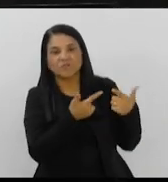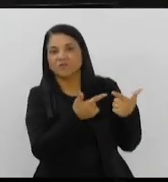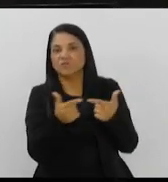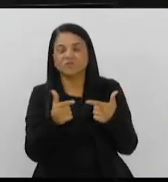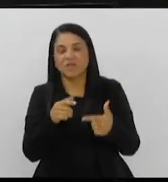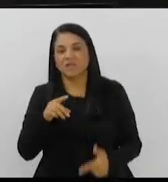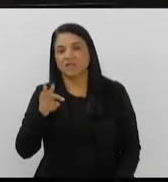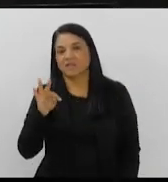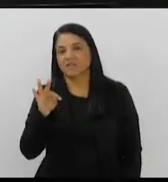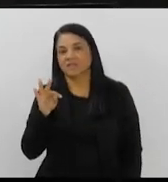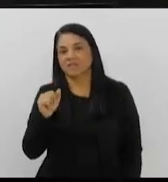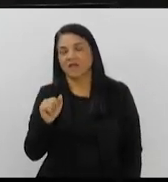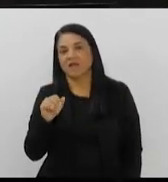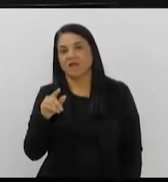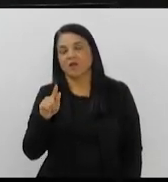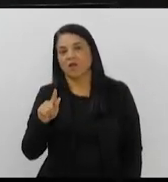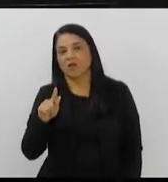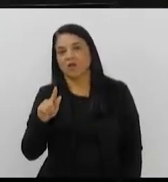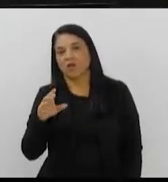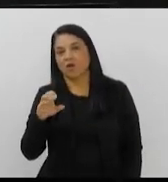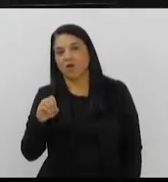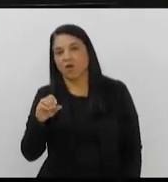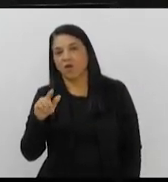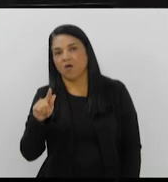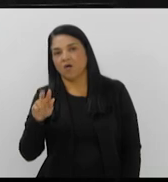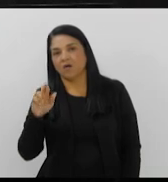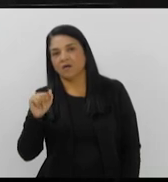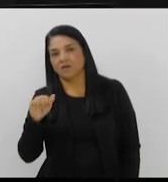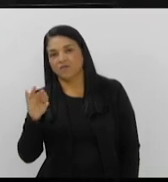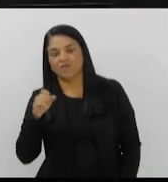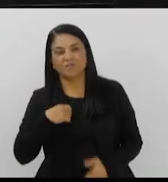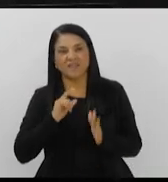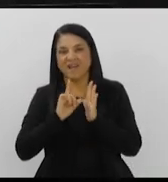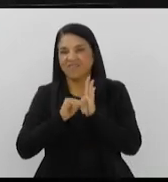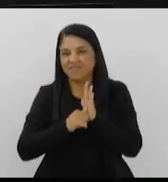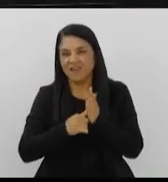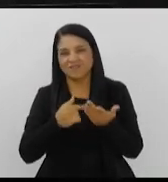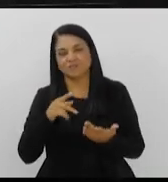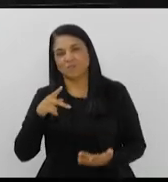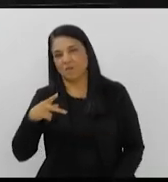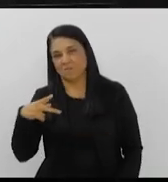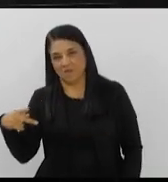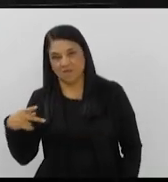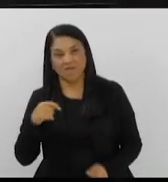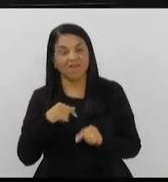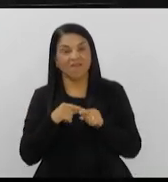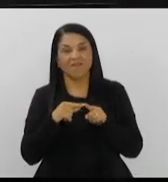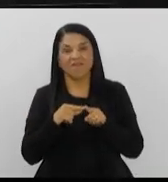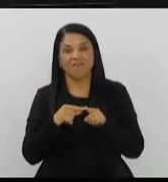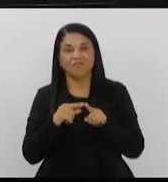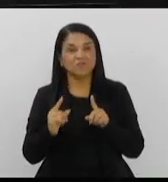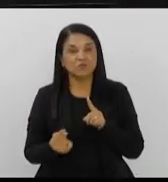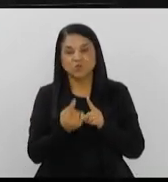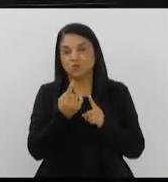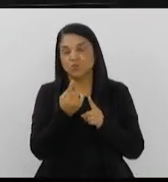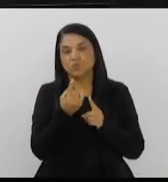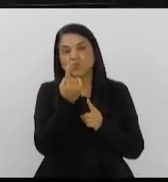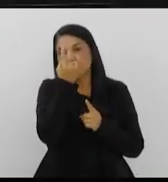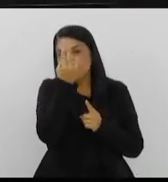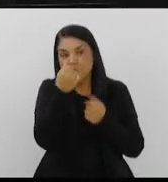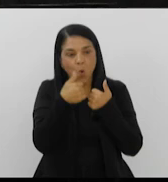tacógrafo, IPVA em atraso, segura PP em atraso, não vai sobrar um ônibus. Eu